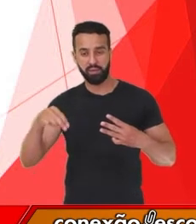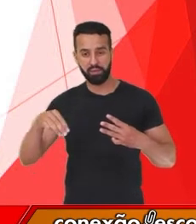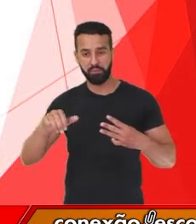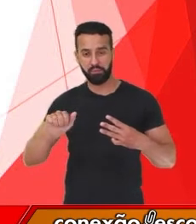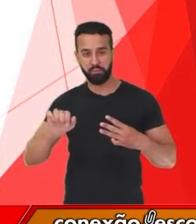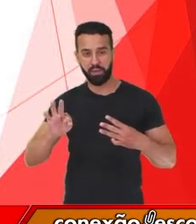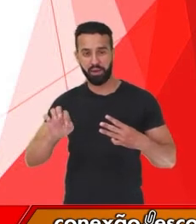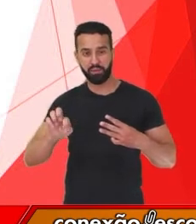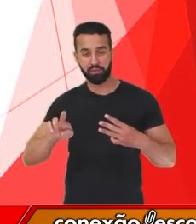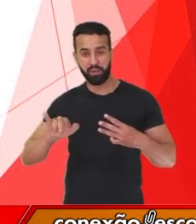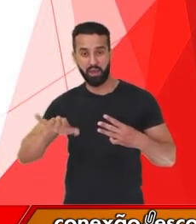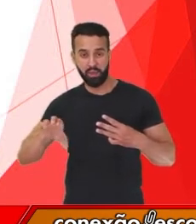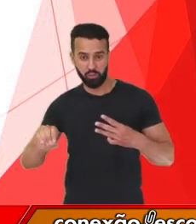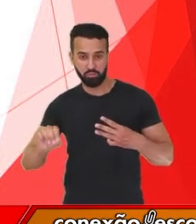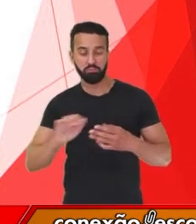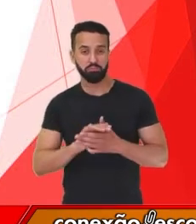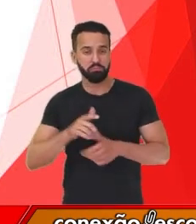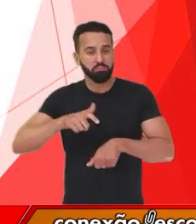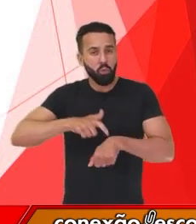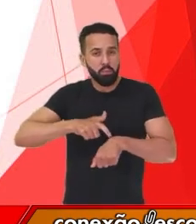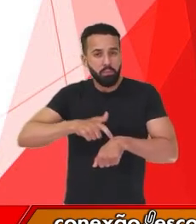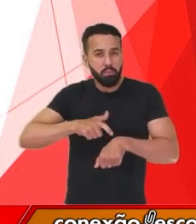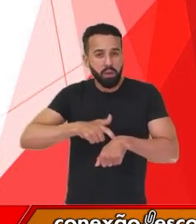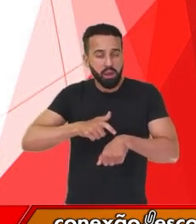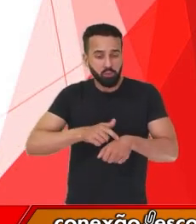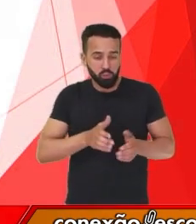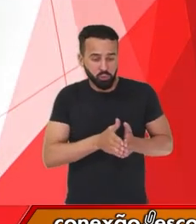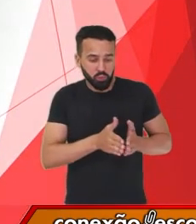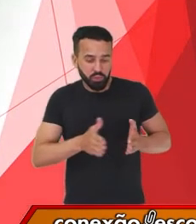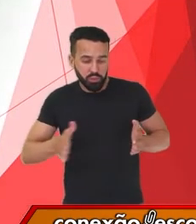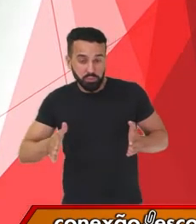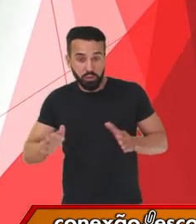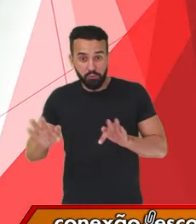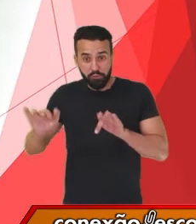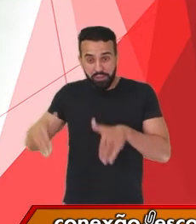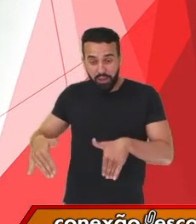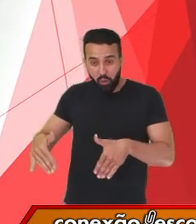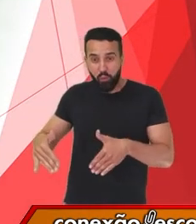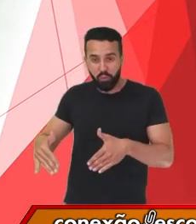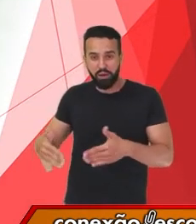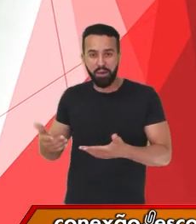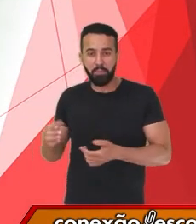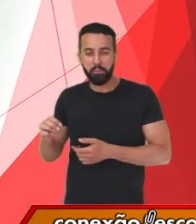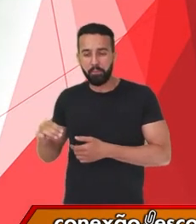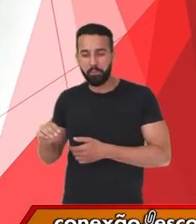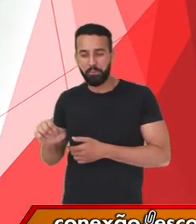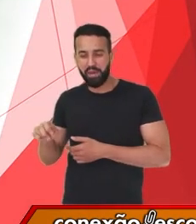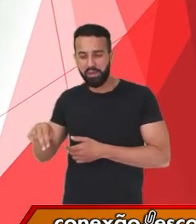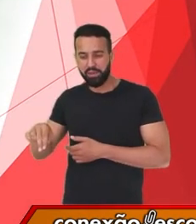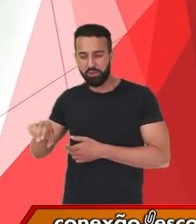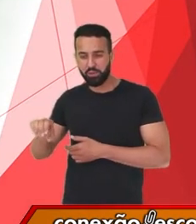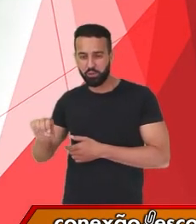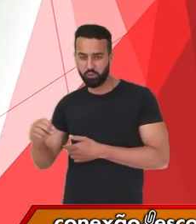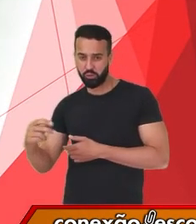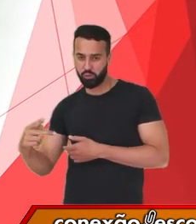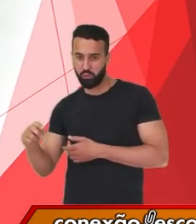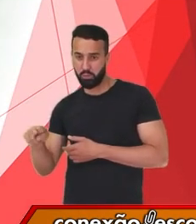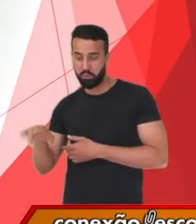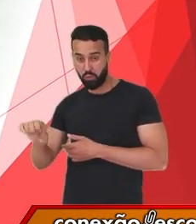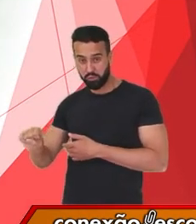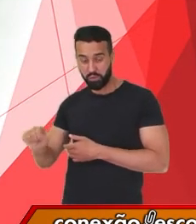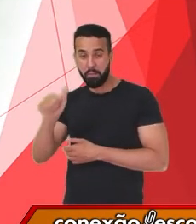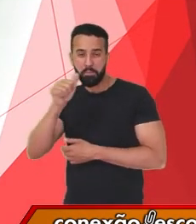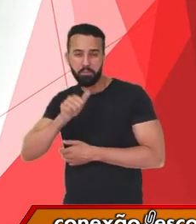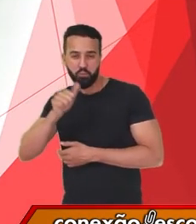durante e após a menopausa. Ou seja, por volta dos 45 anos da mulher, que pela ação hormonal,